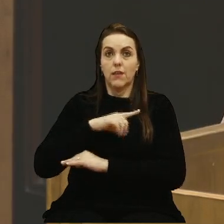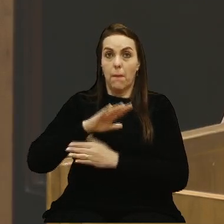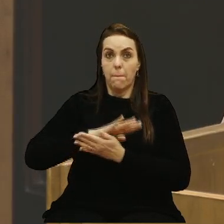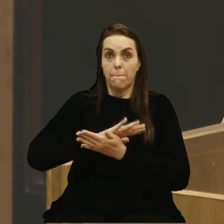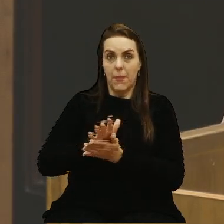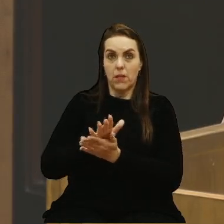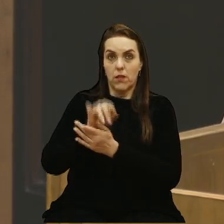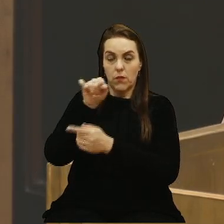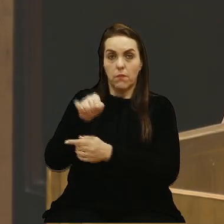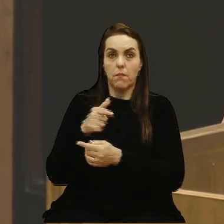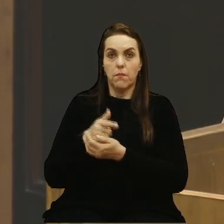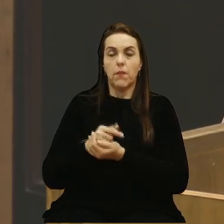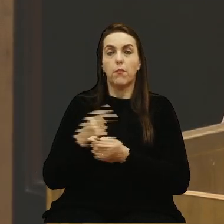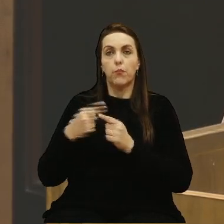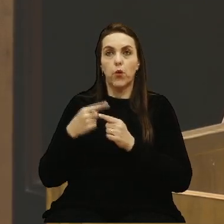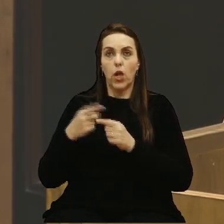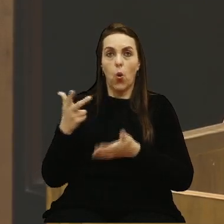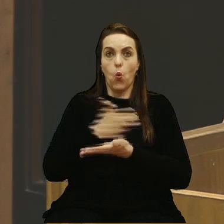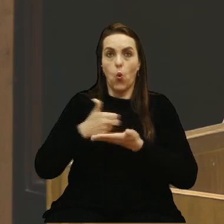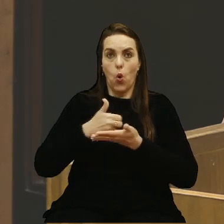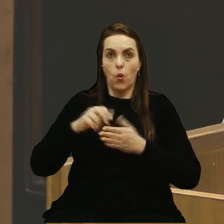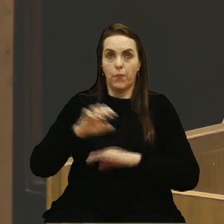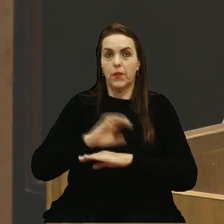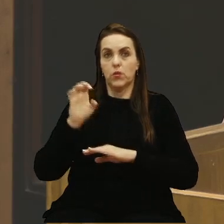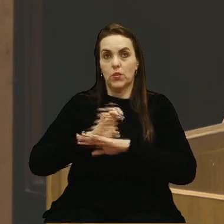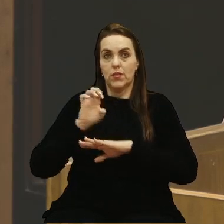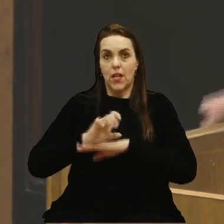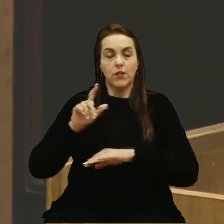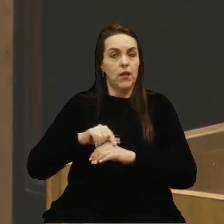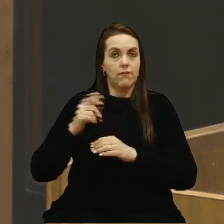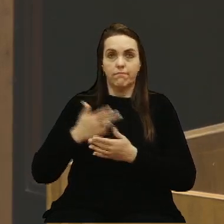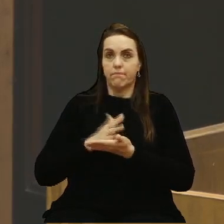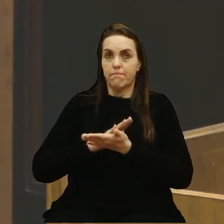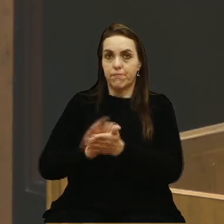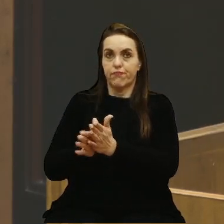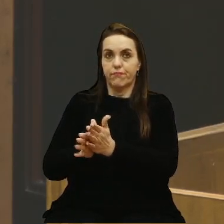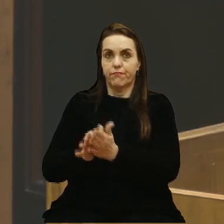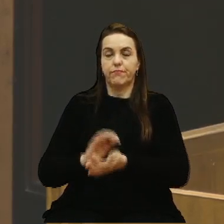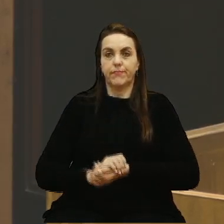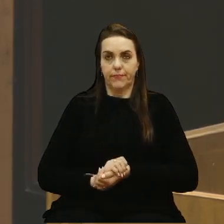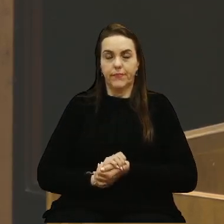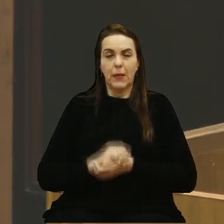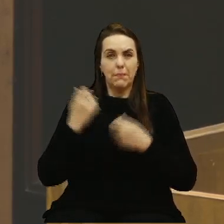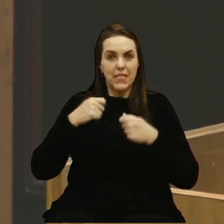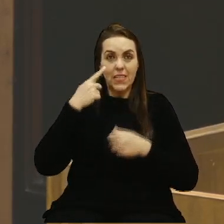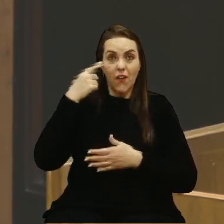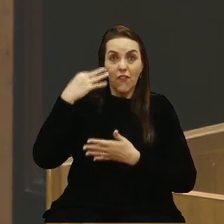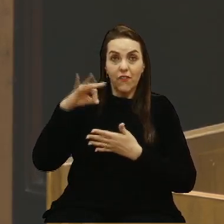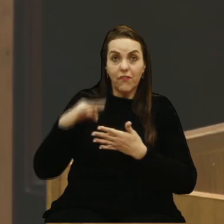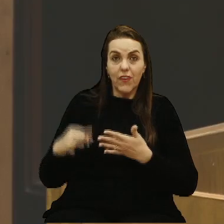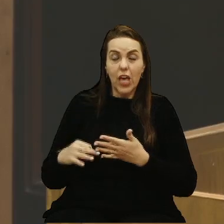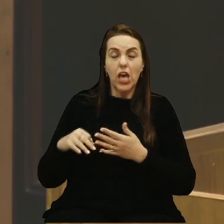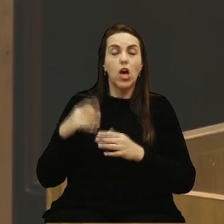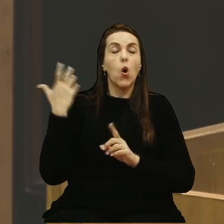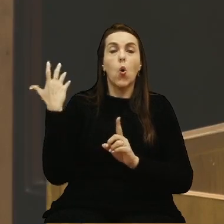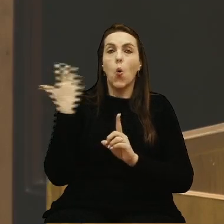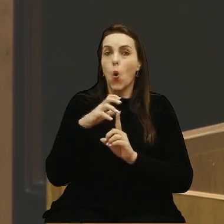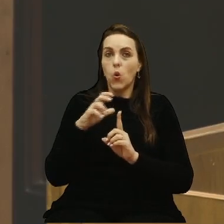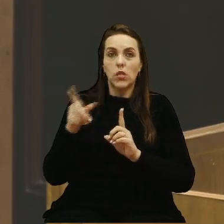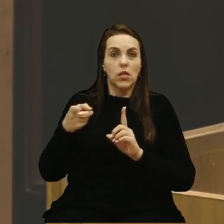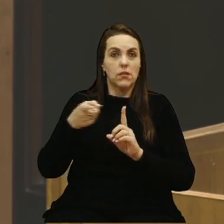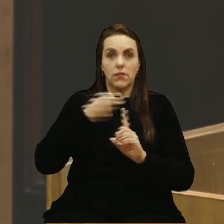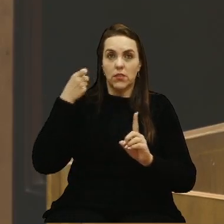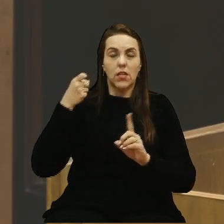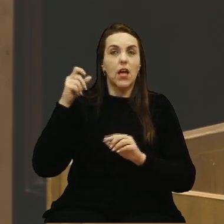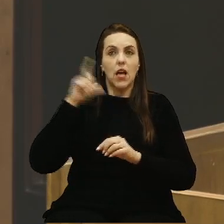Estado. É isso que a gente precisa verificar. Nós aqui precisamos combater a tirania, combater golpe de Estado e, mais do que